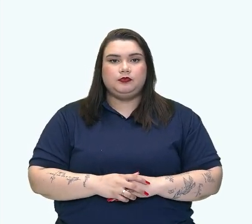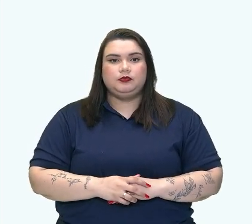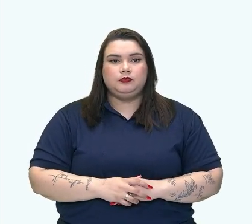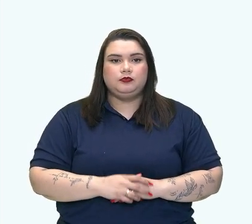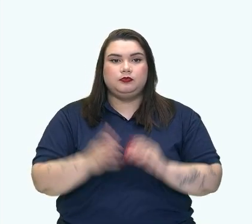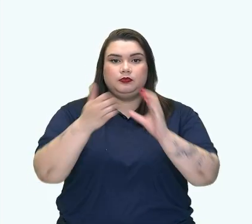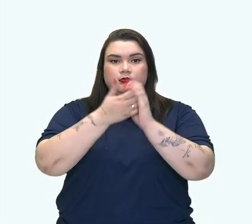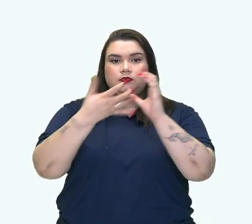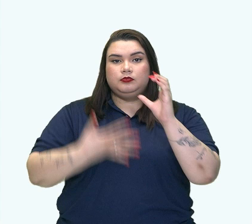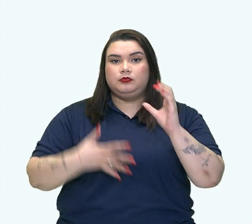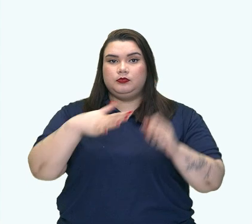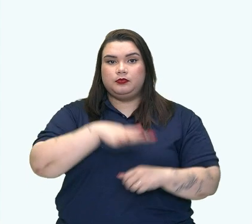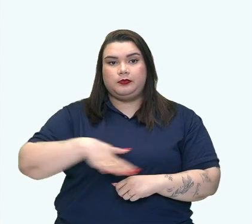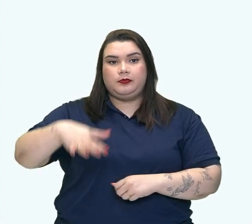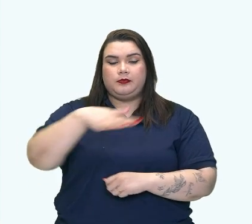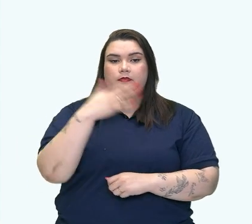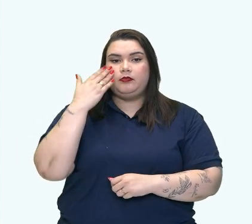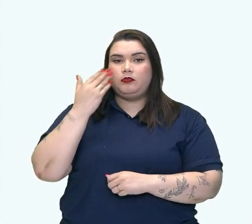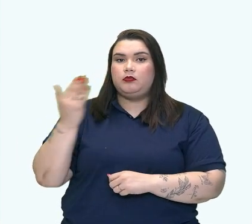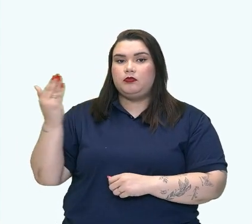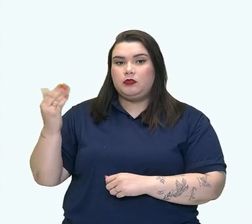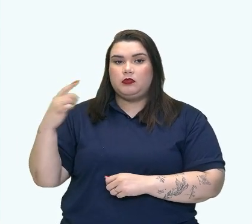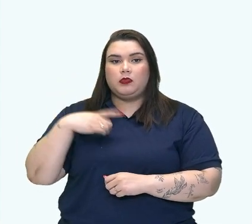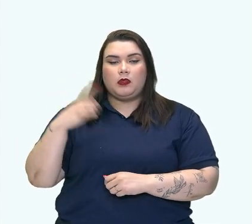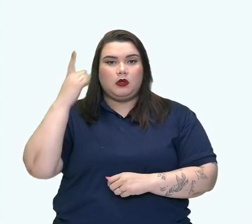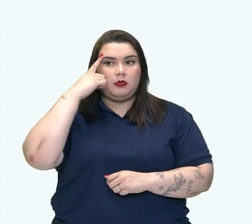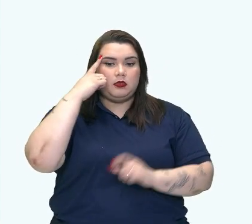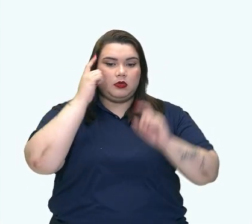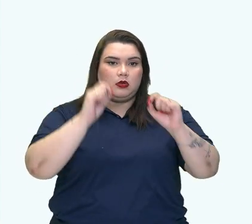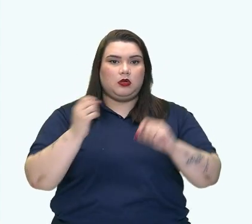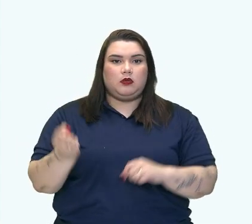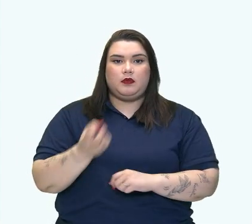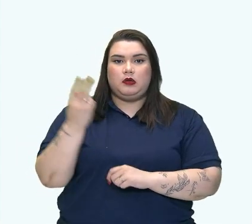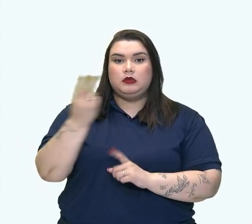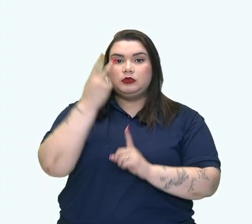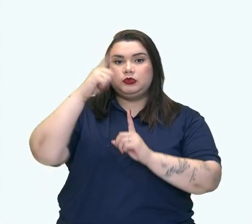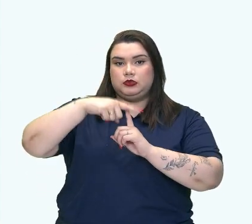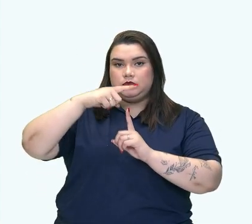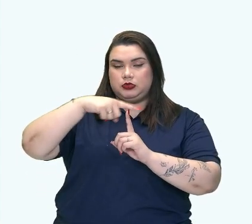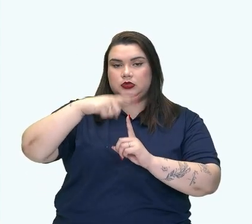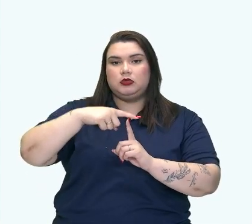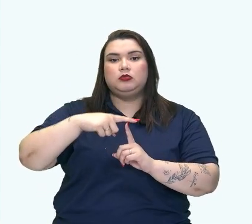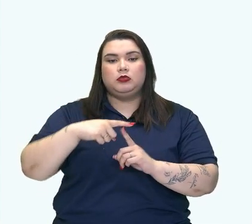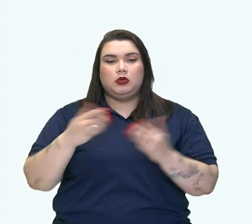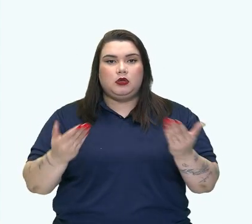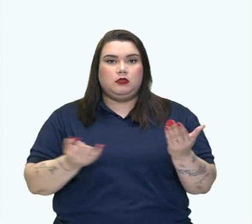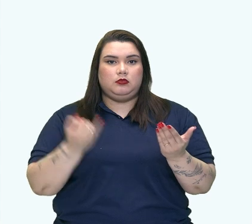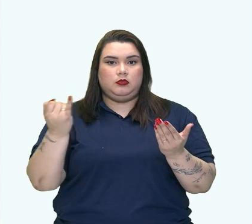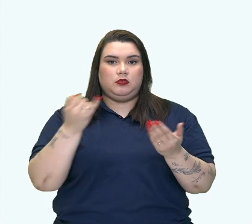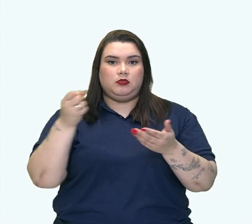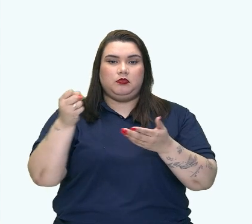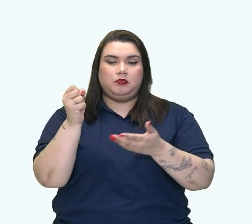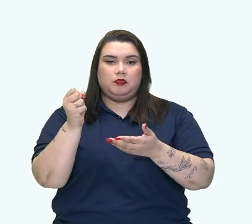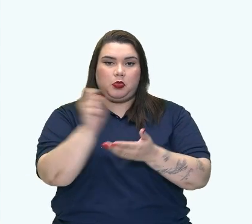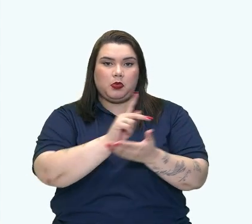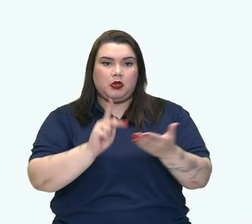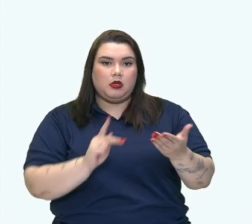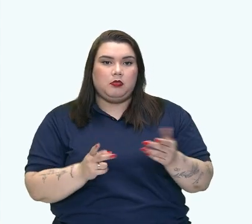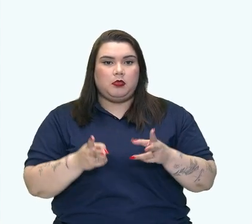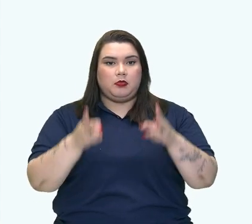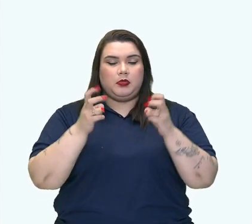Entre as suas características gerais, a gente tem que pensar na valorização da forma, muito importante. O poema é visto como um